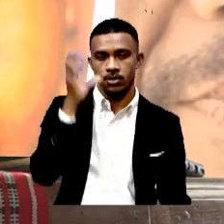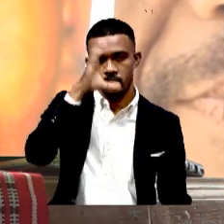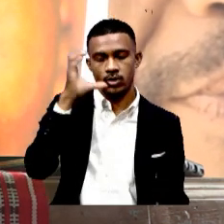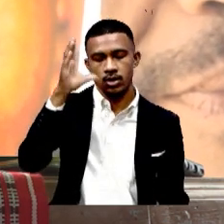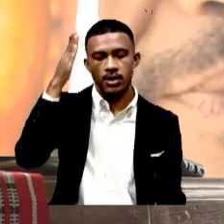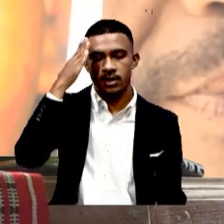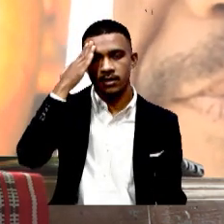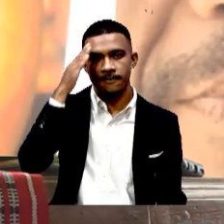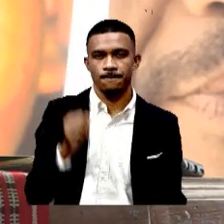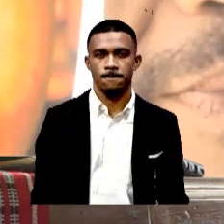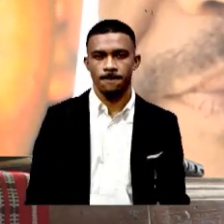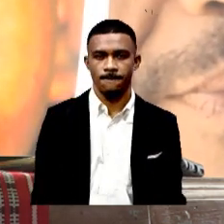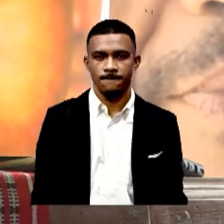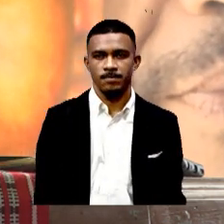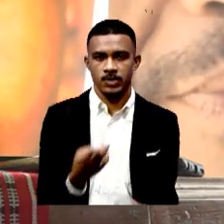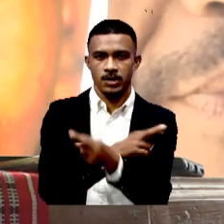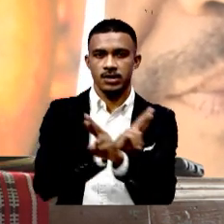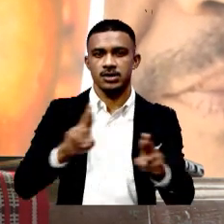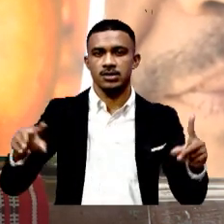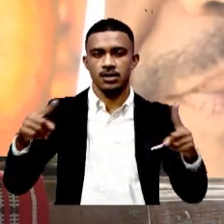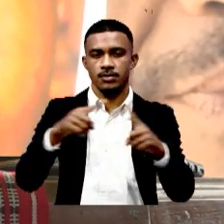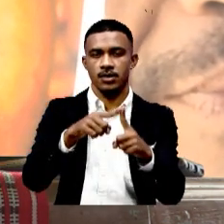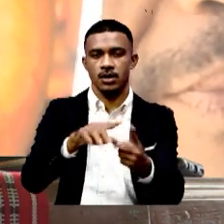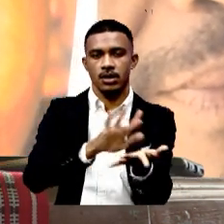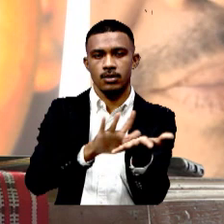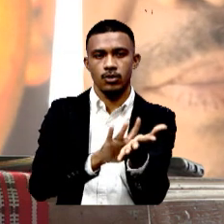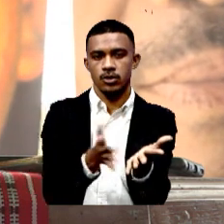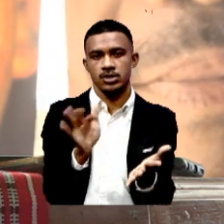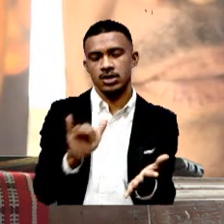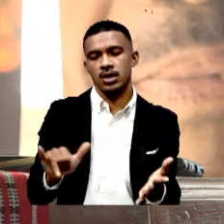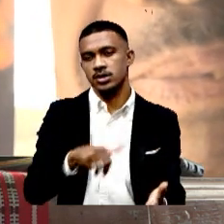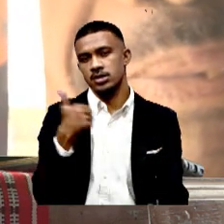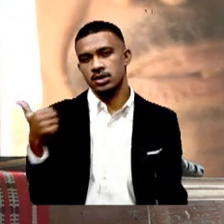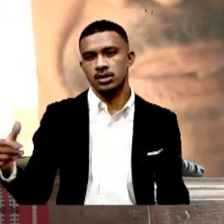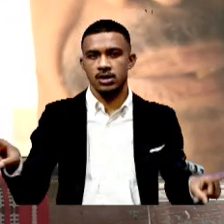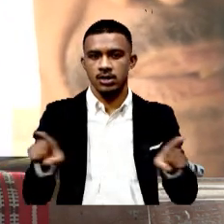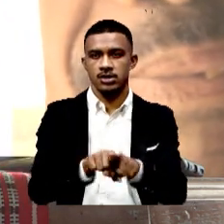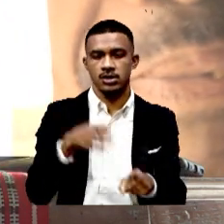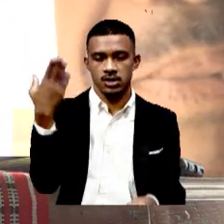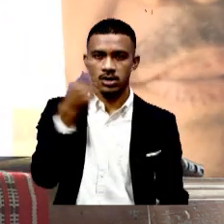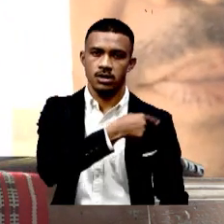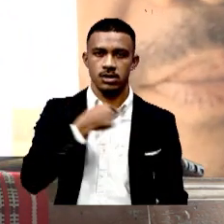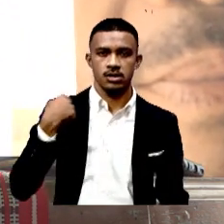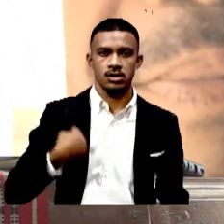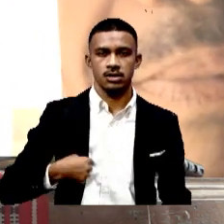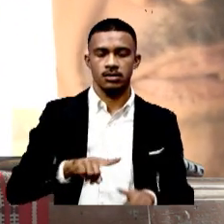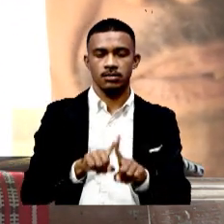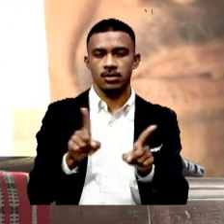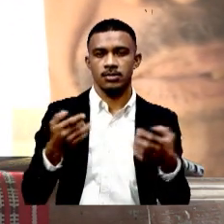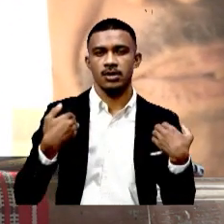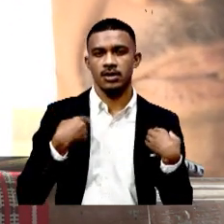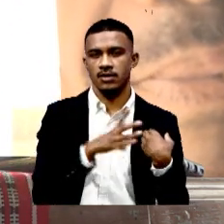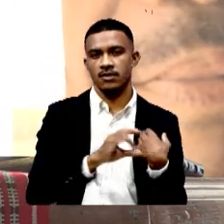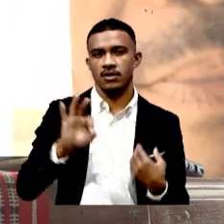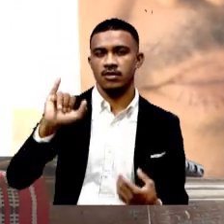detecta mos resistensya ba ay morug selseluk. Hanesang yosanazit laos de rifampisin may be iha mos first